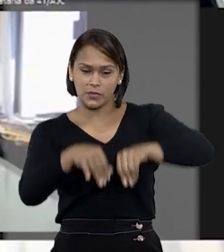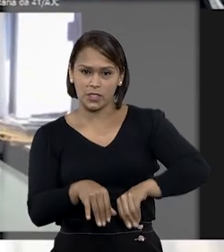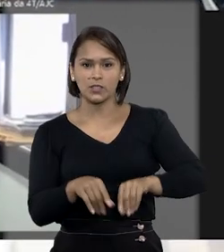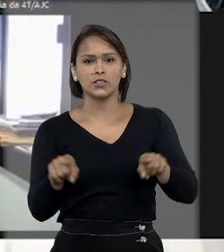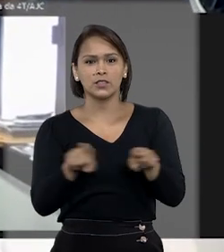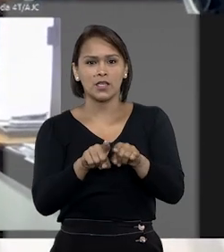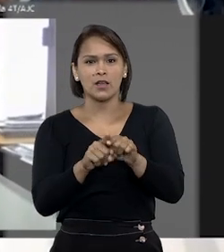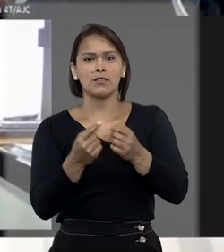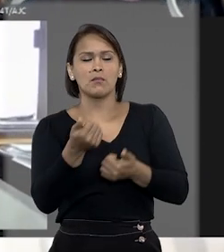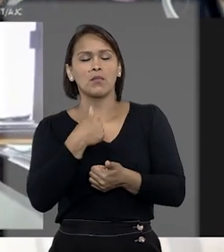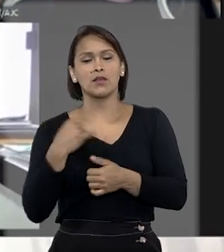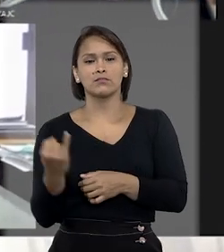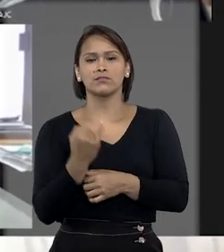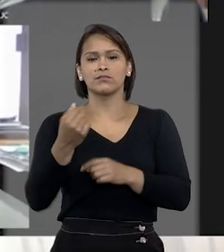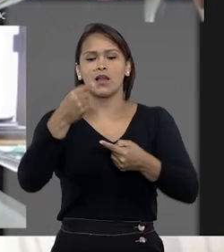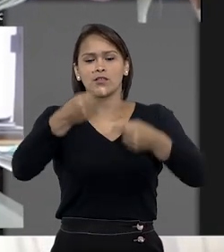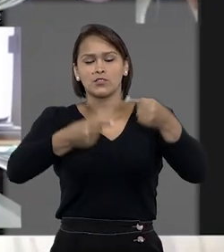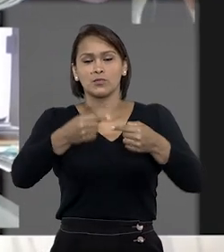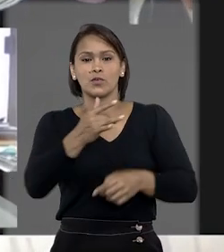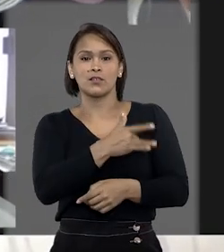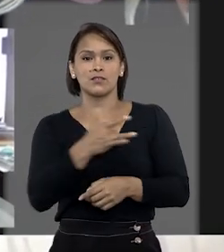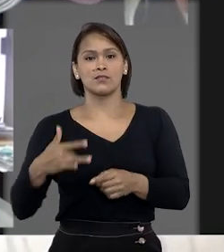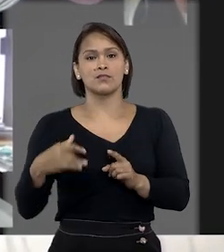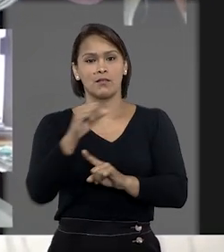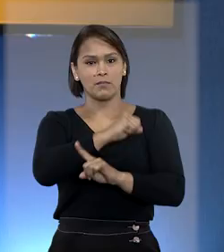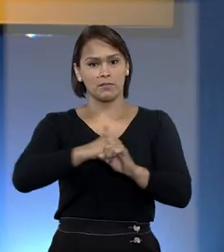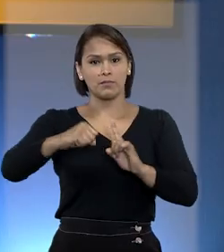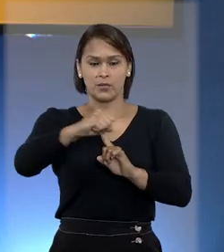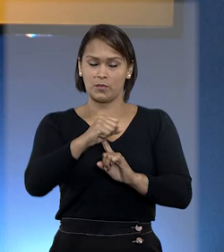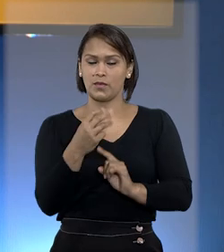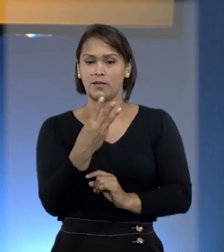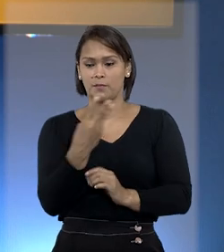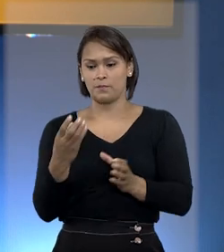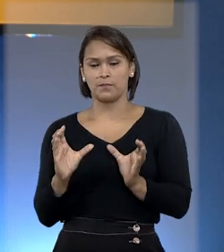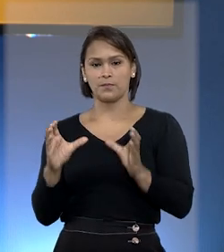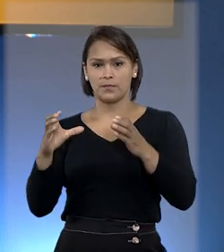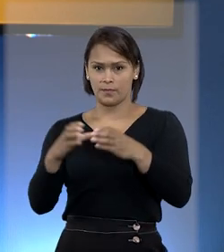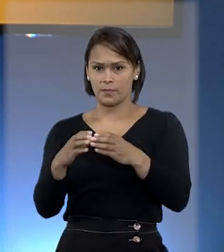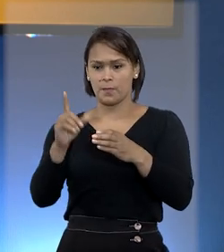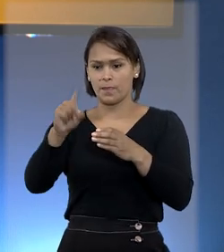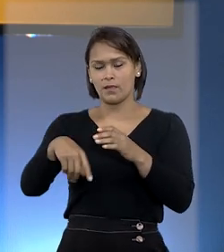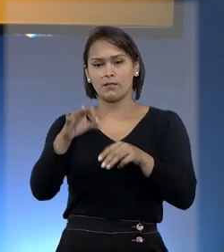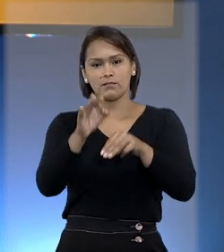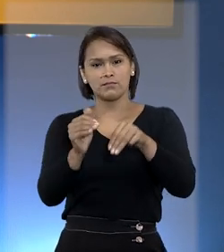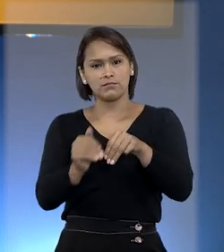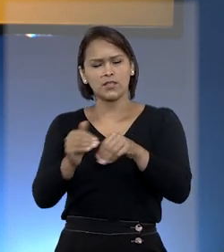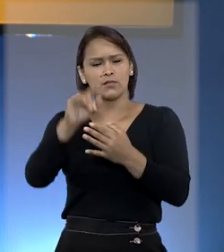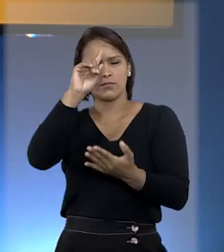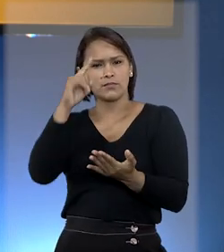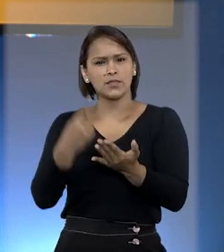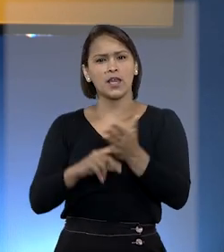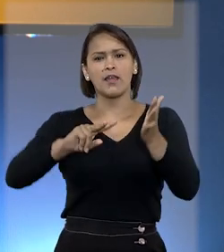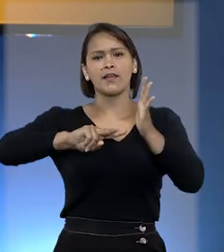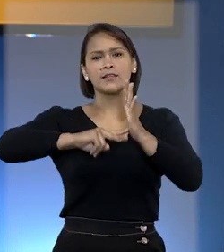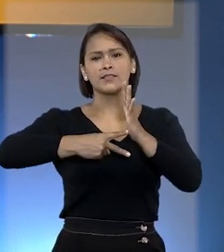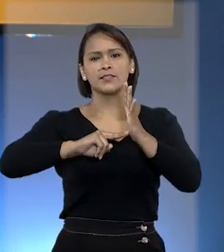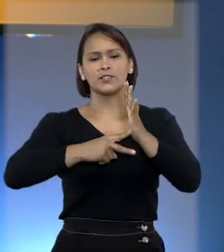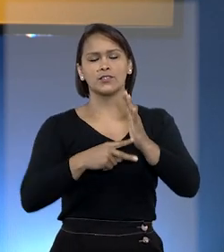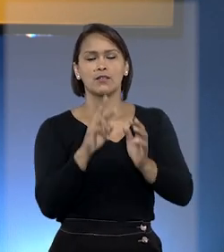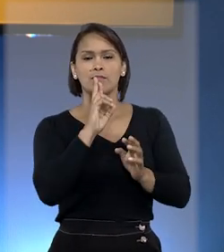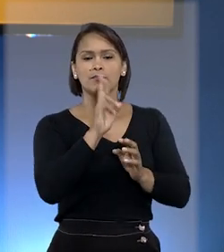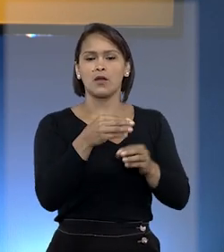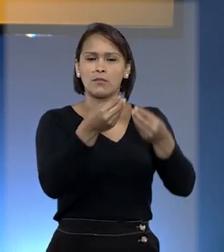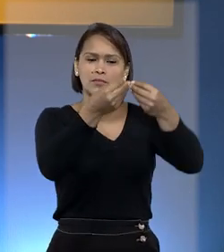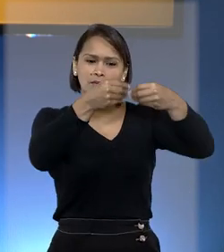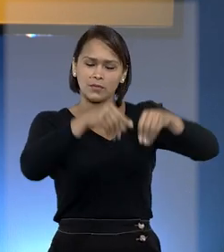da concessão do privilégio as políticas de saúde pública na terceira turma os ministros decidiram que sindicato